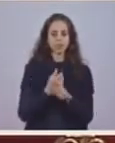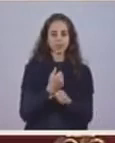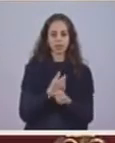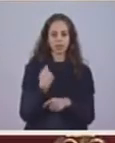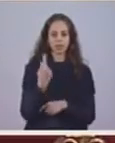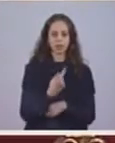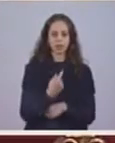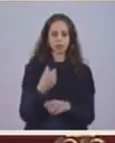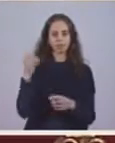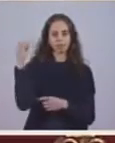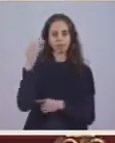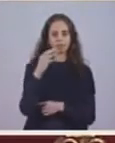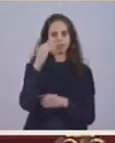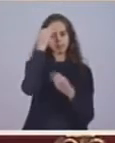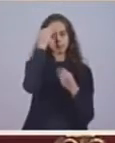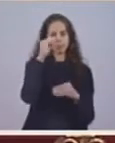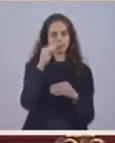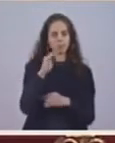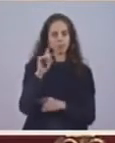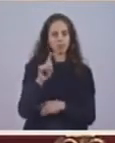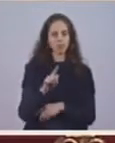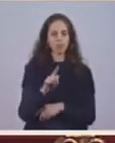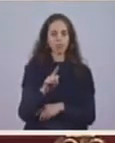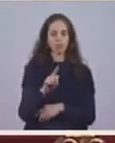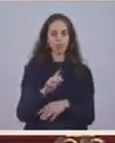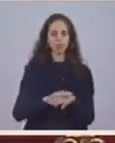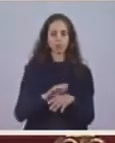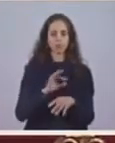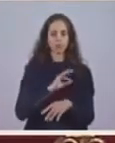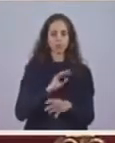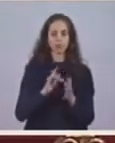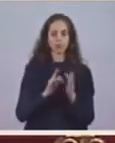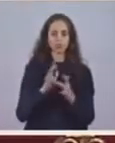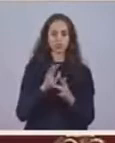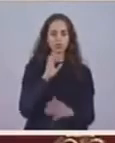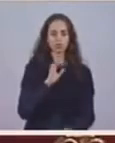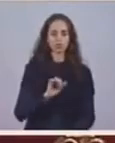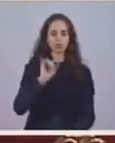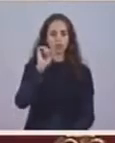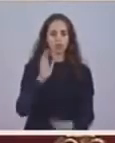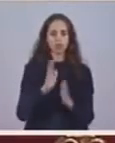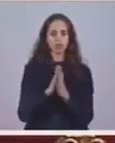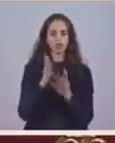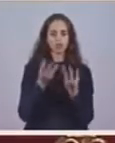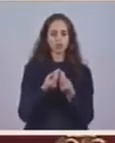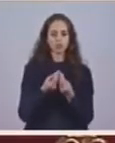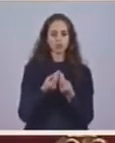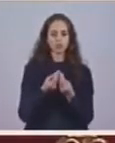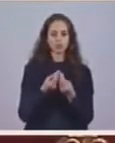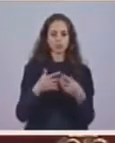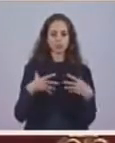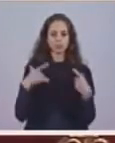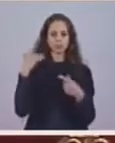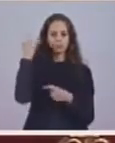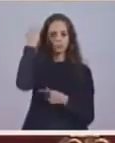que iluminastes com os ensinamentos da fé. Por nosso Senhor Jesus Cristo, vosso Filho, que é Deus convosco,